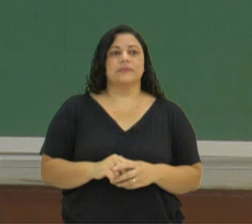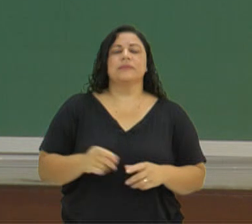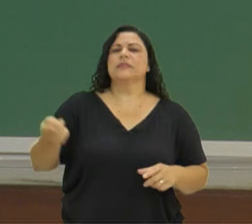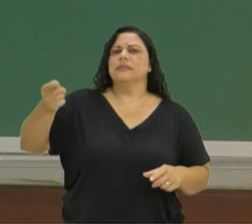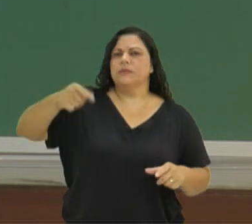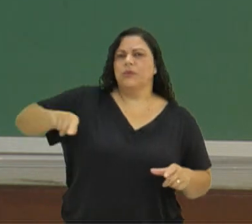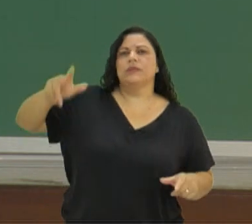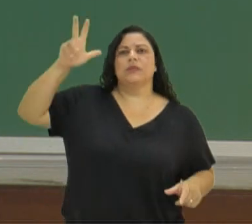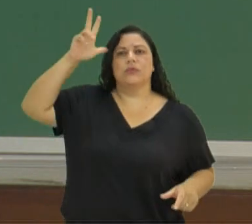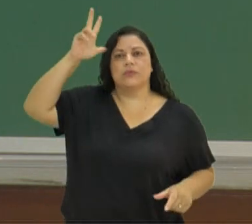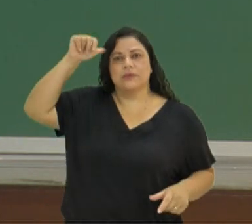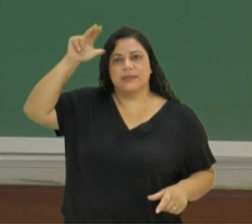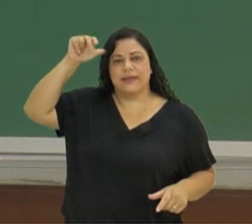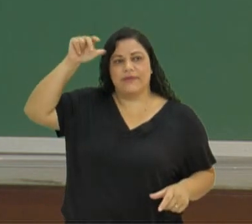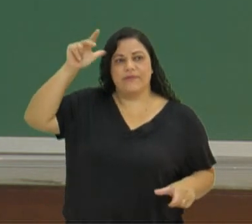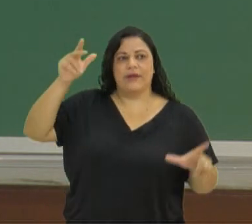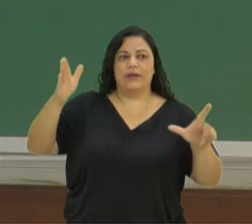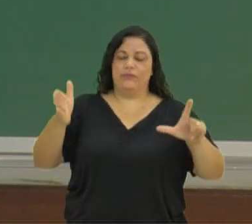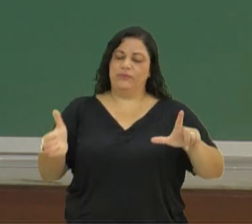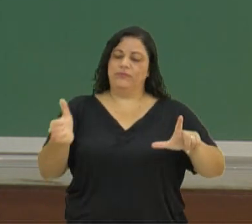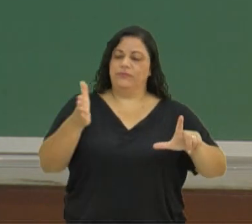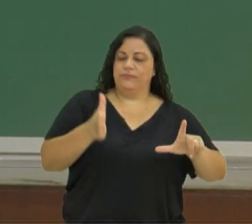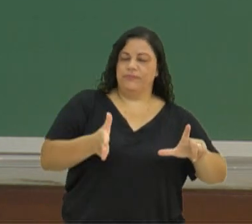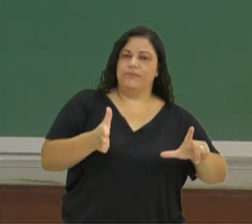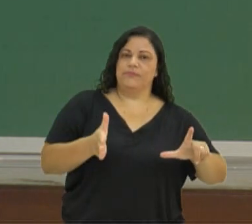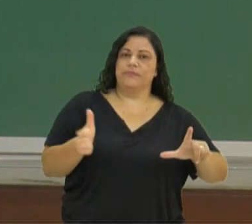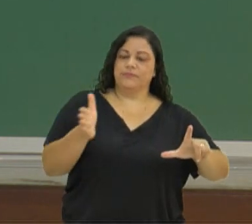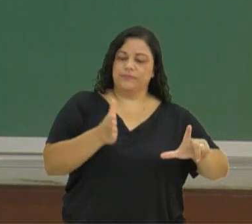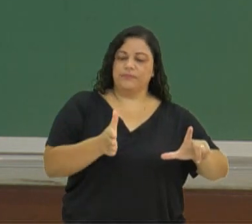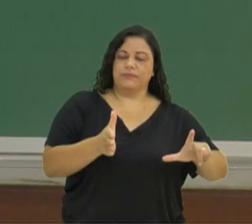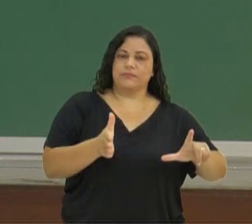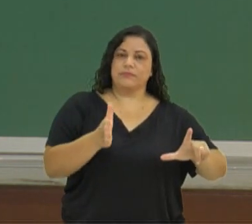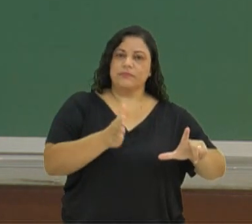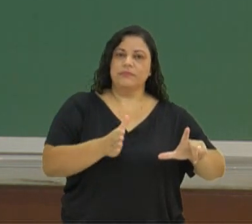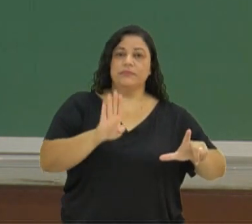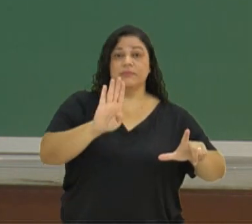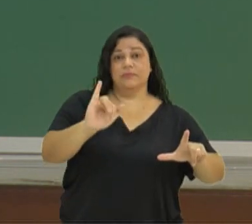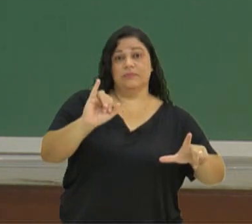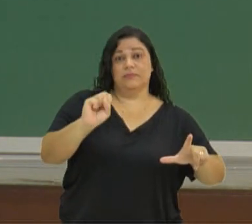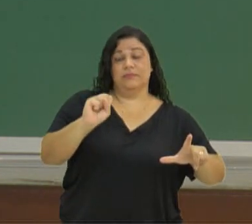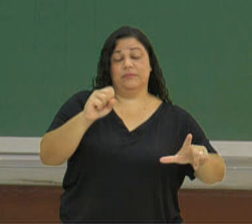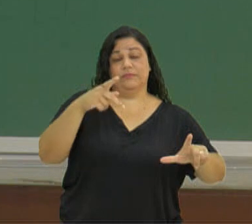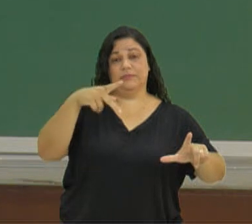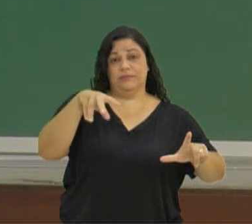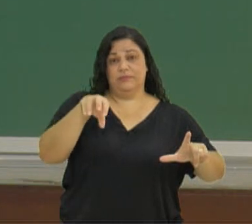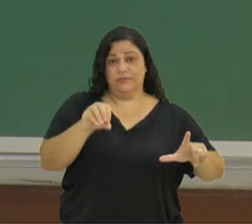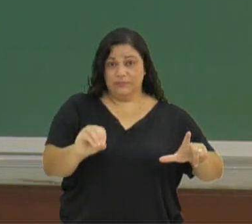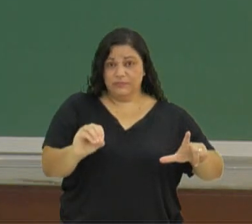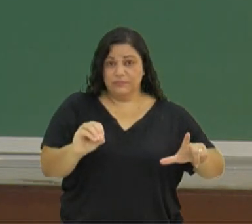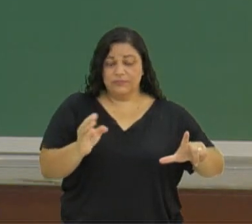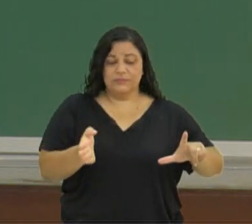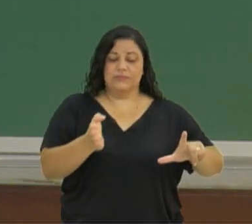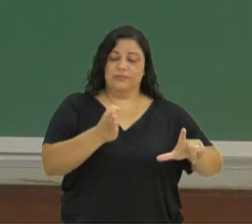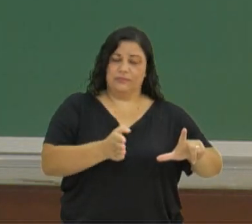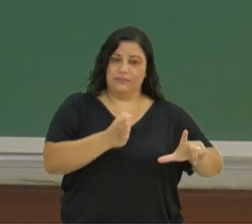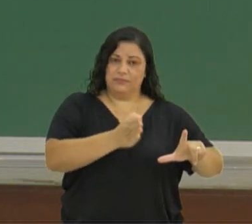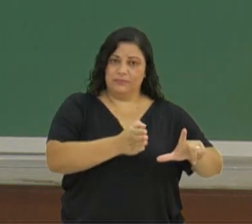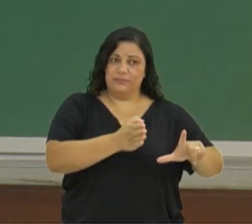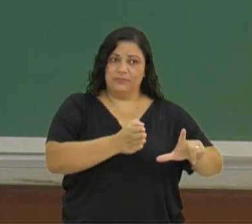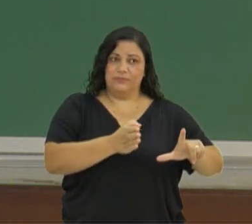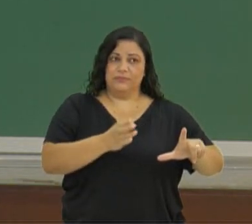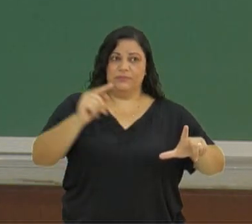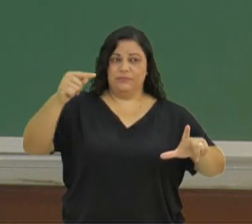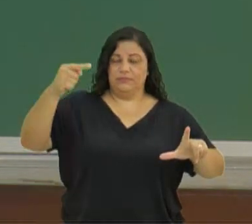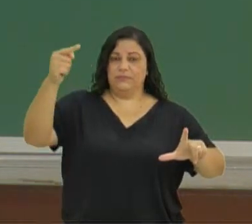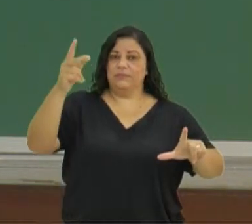esquerdo. Ao lado do cavalo, mais ao centro, nós temos os bispos, bispo e o bispo. Do outro